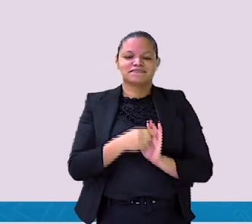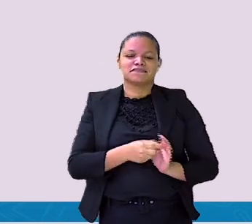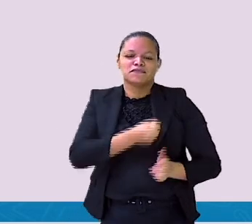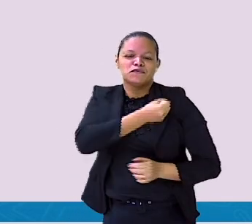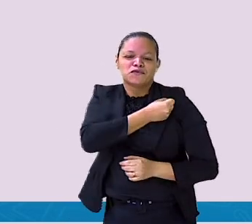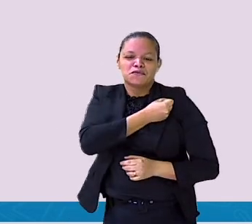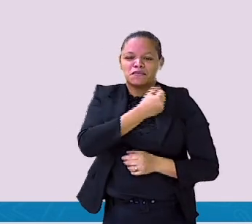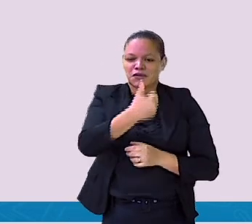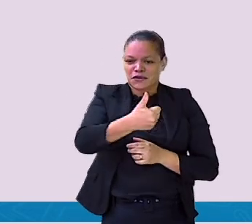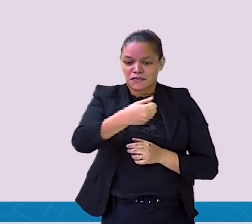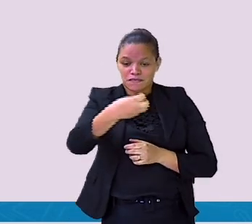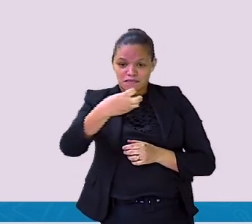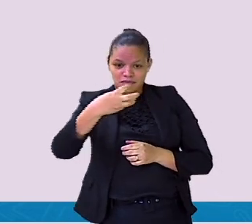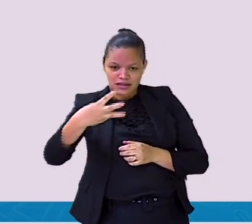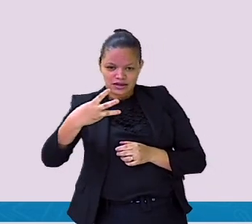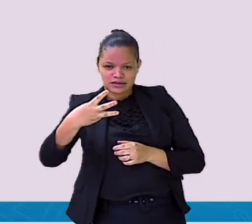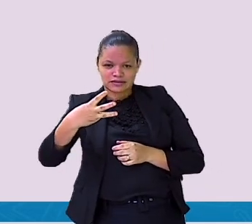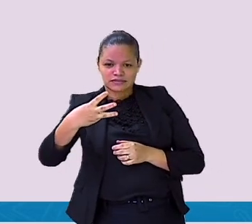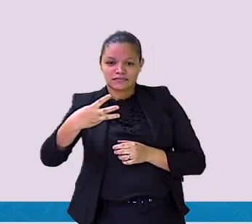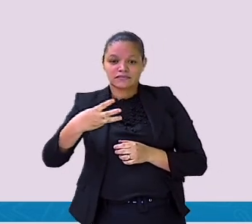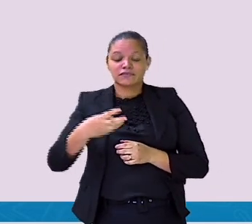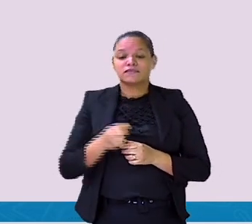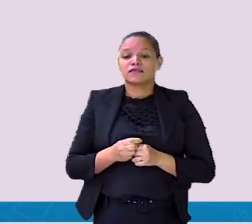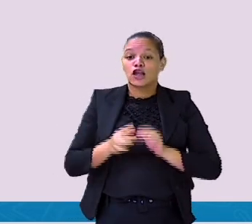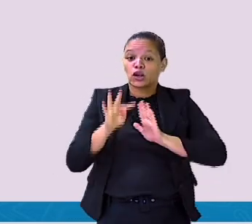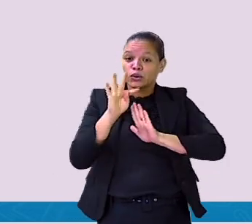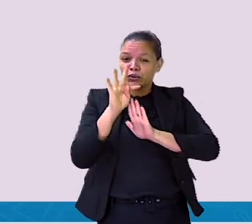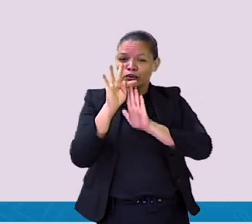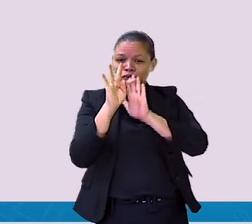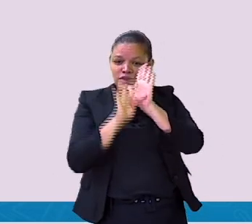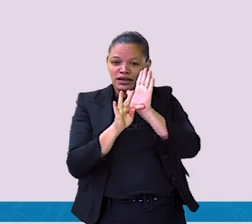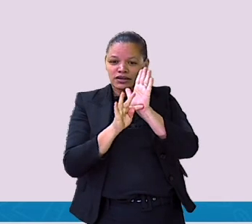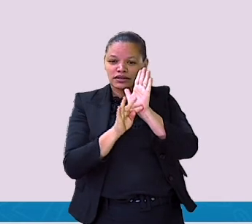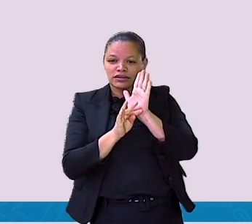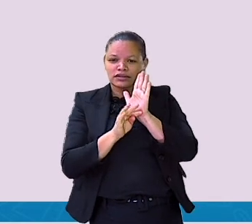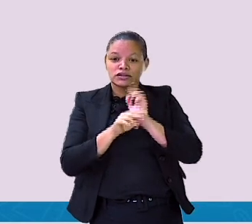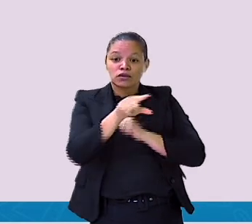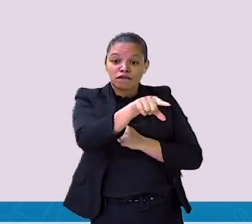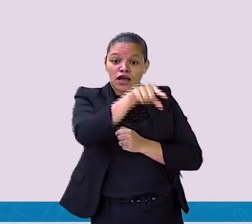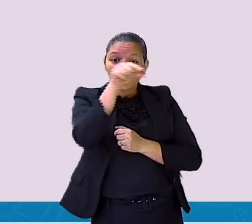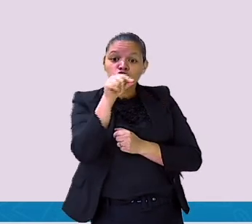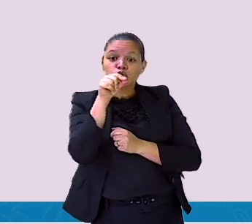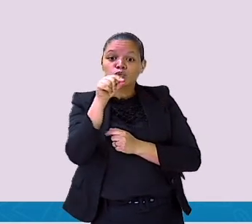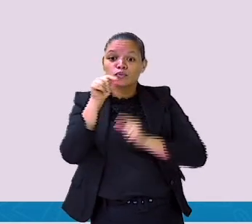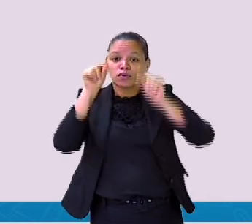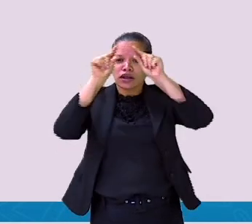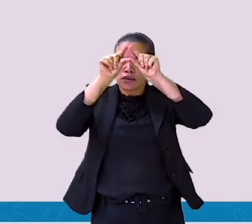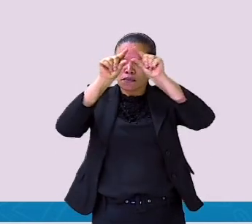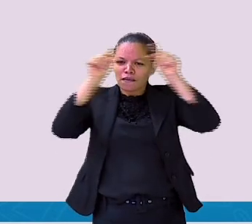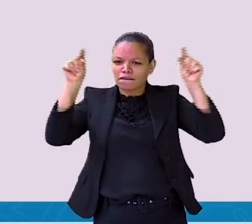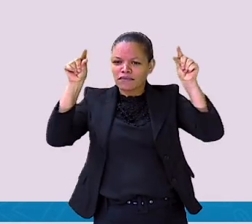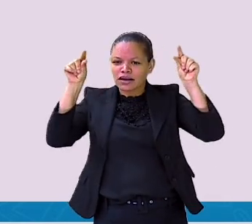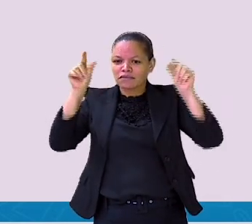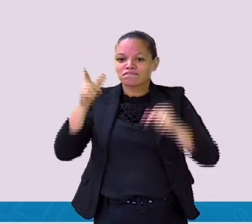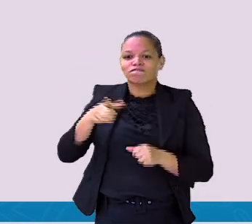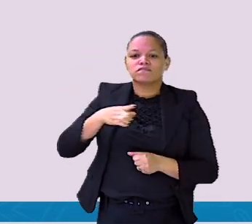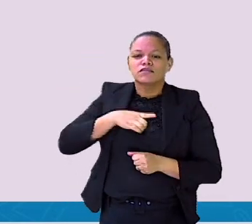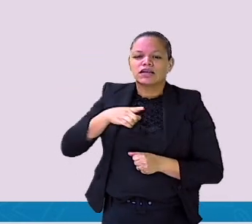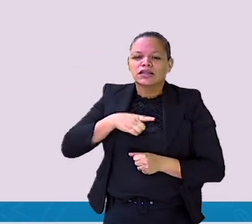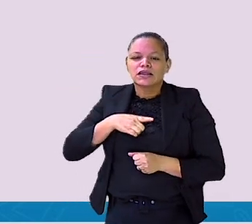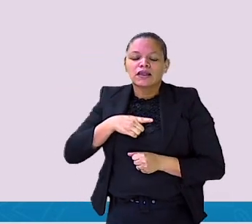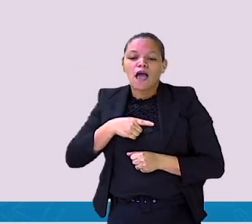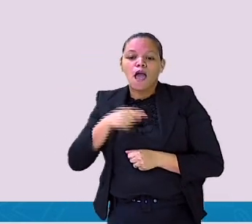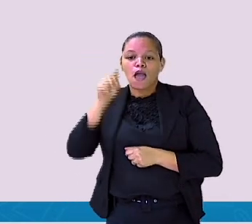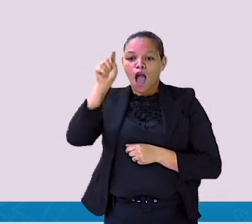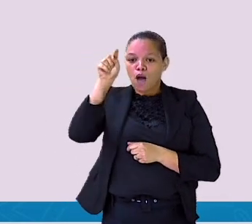o uso dos 2 pontos. Nós demos esse exemplo aí para aprender o uso dos 2 pontos. Um dia,